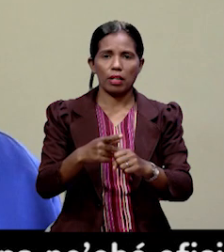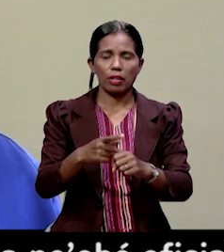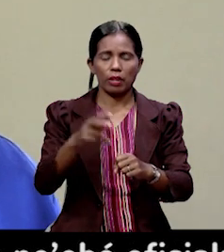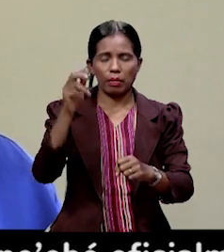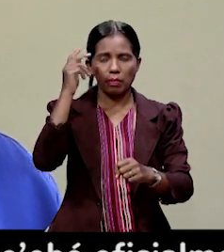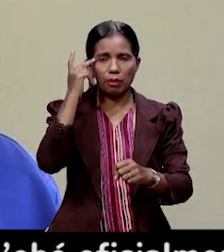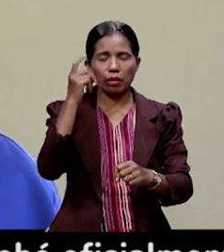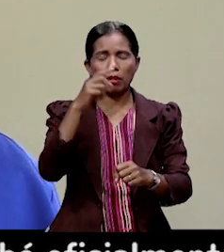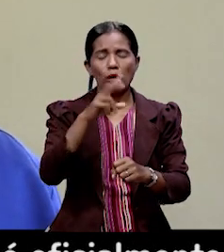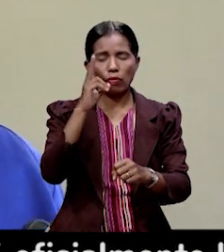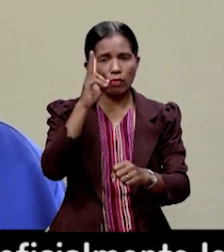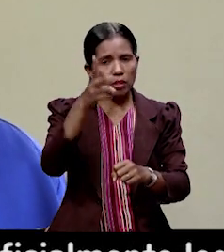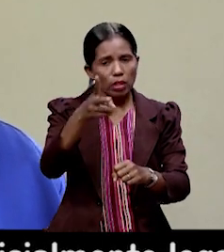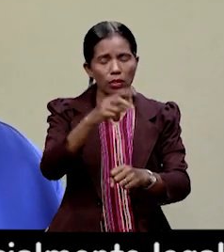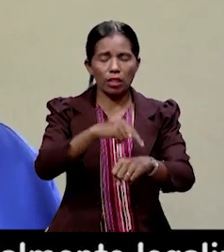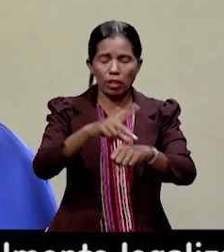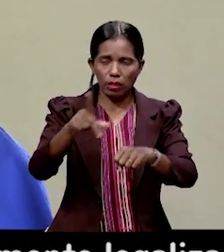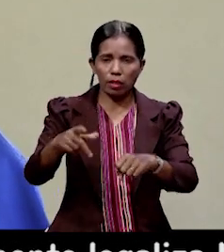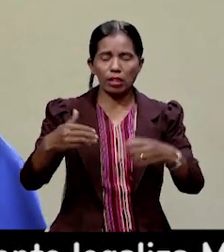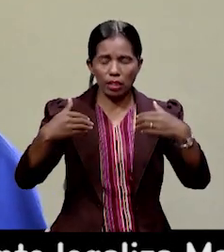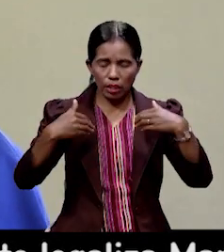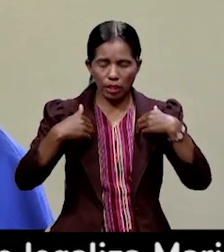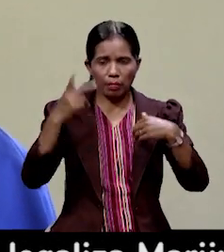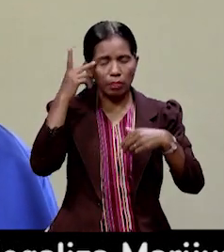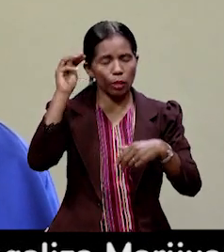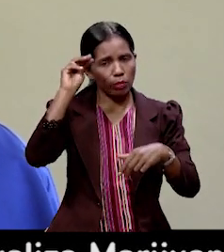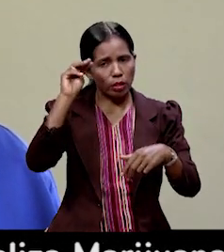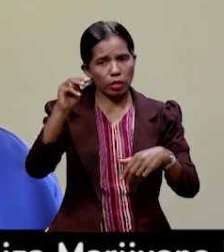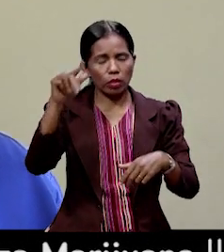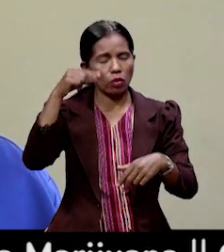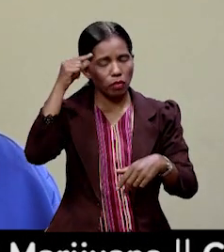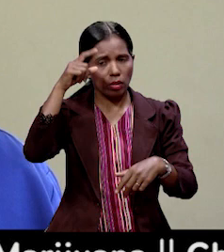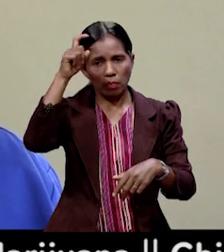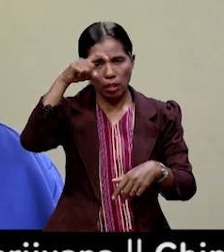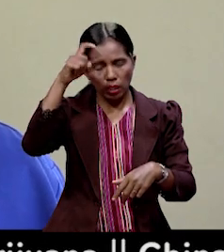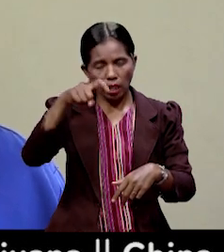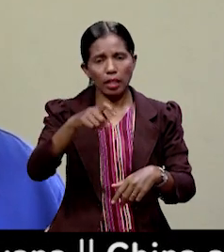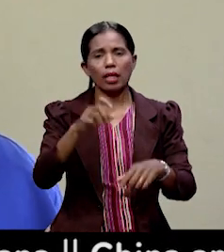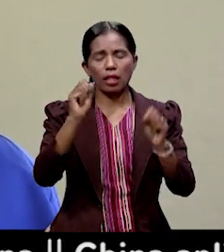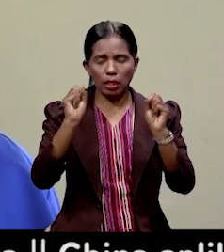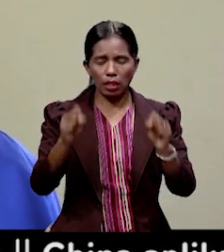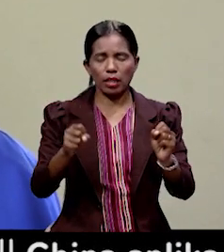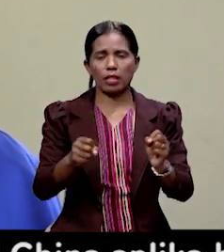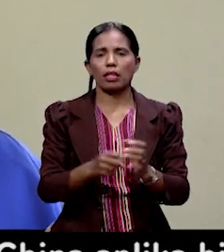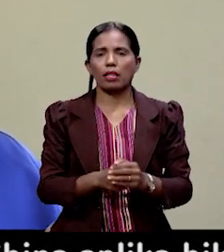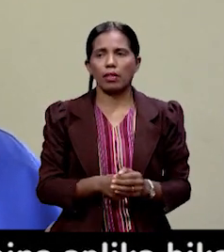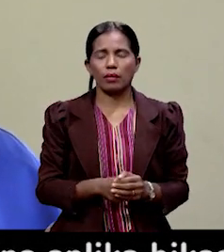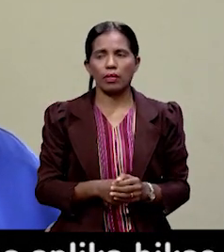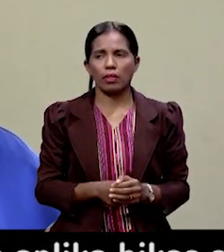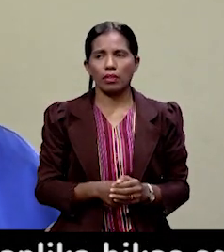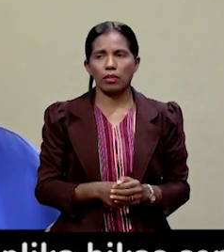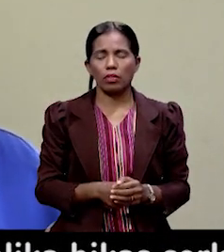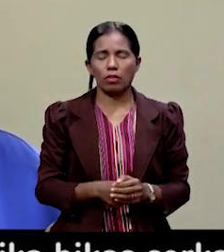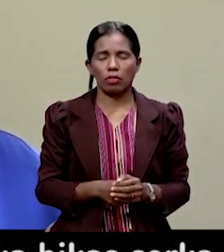e nacional. Tem que ir primeiro-ministro do governo da o matenek com maioria absoluta, o